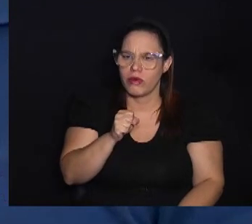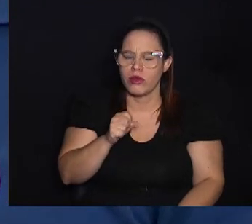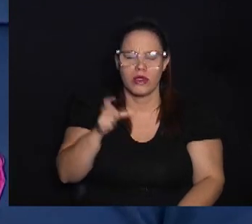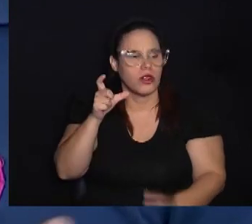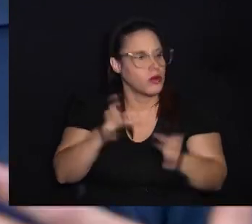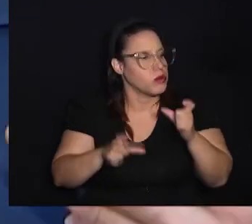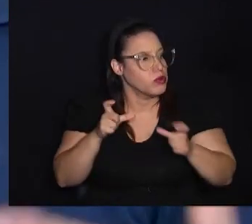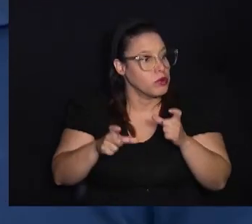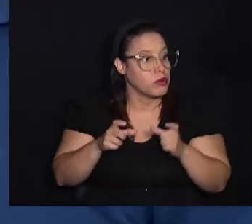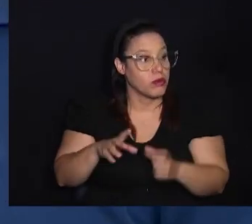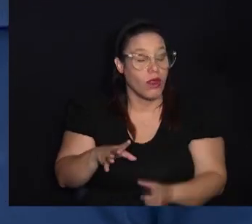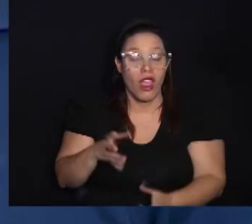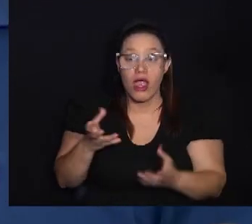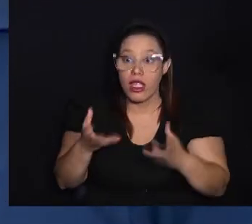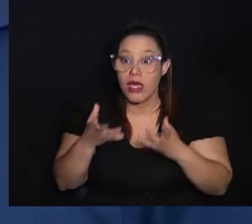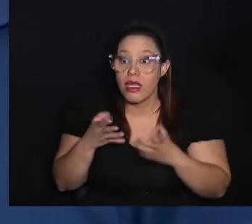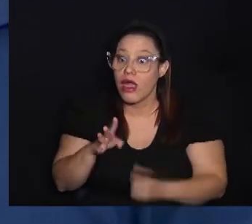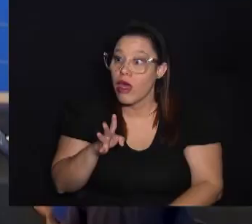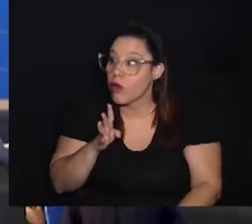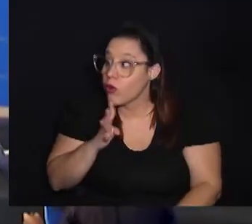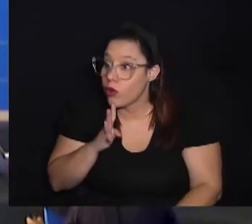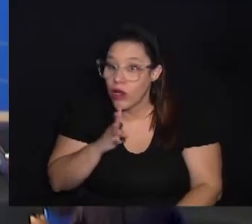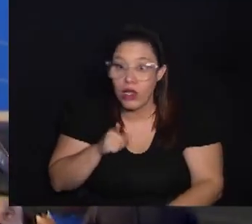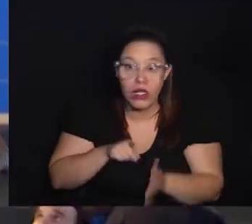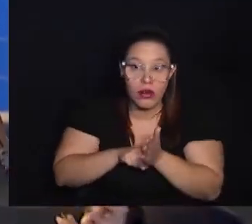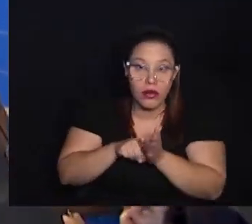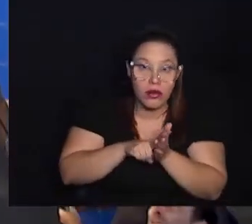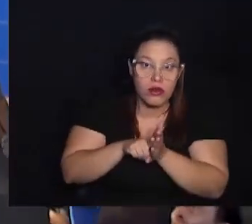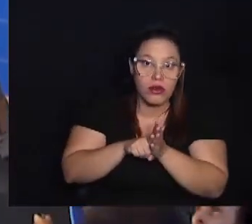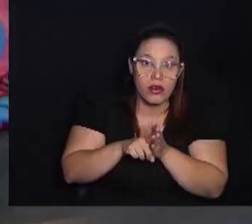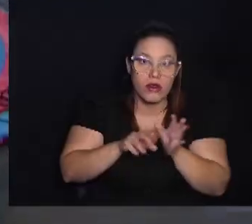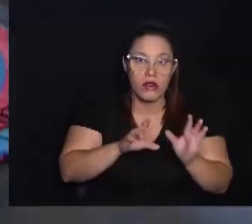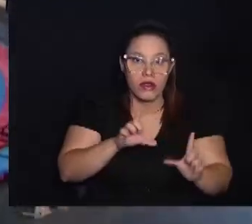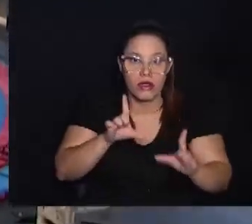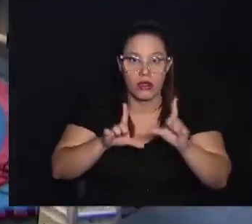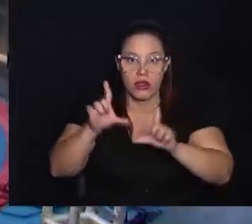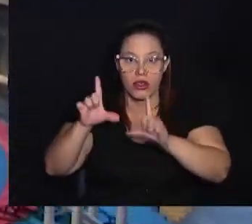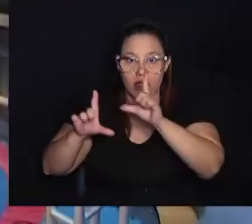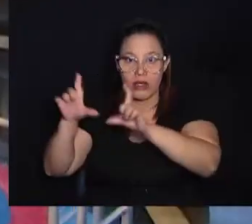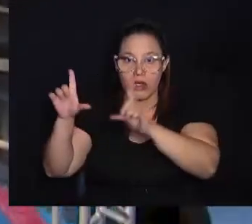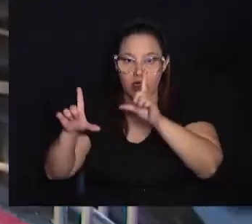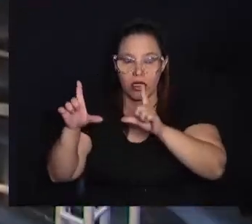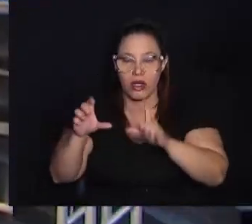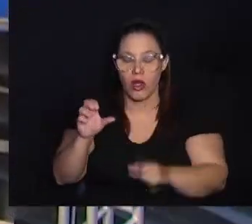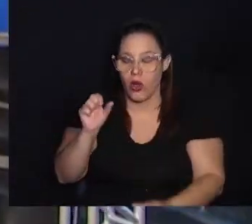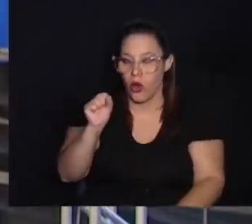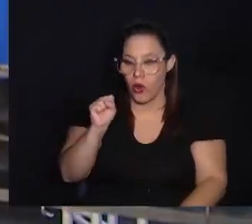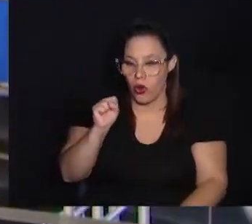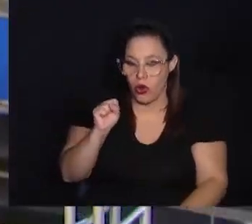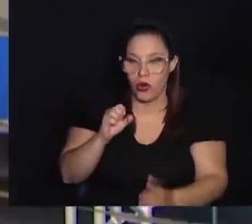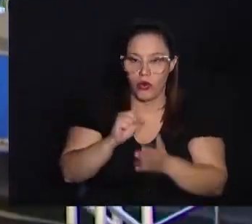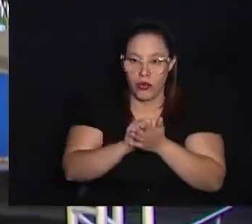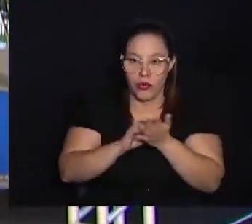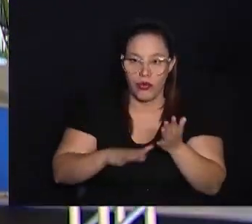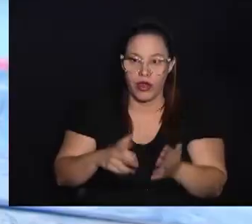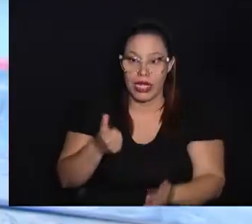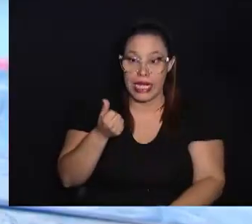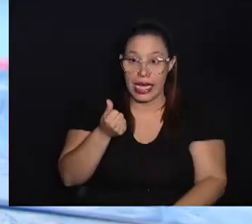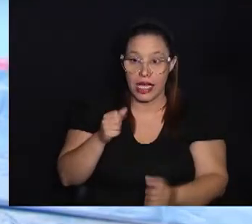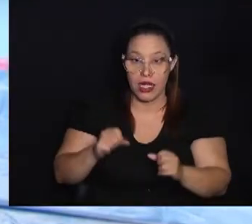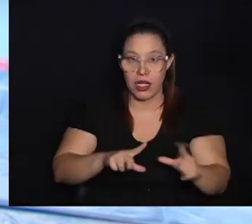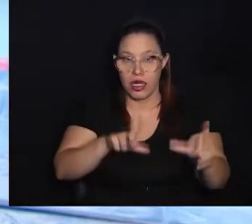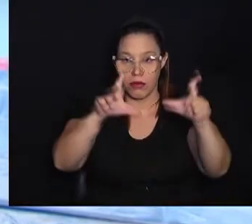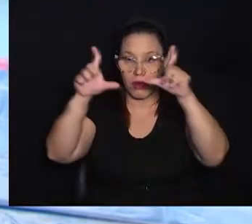pessoas interessadas em fomentar a pesquisa. A programação é composta por 8 atividades, sendo 6